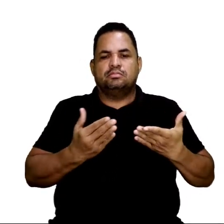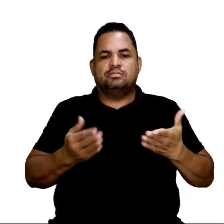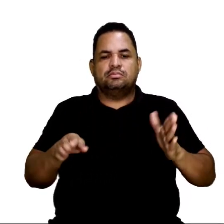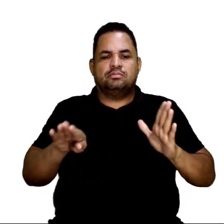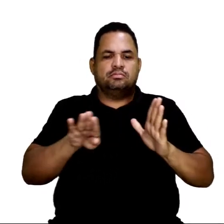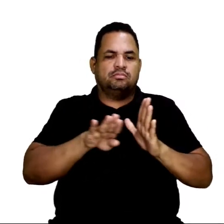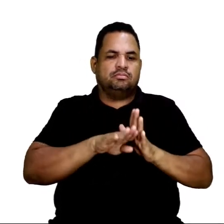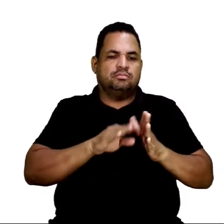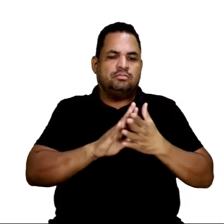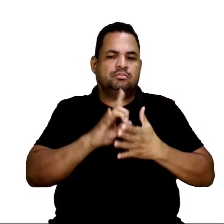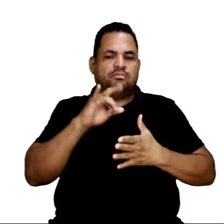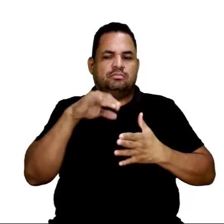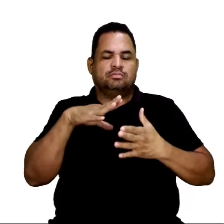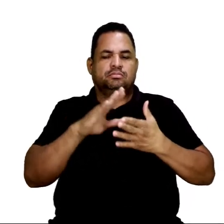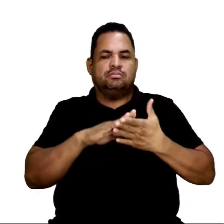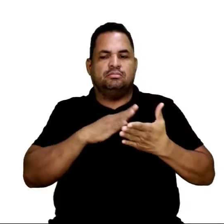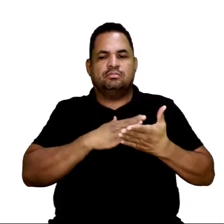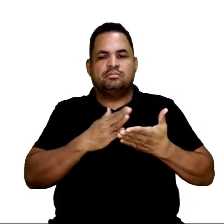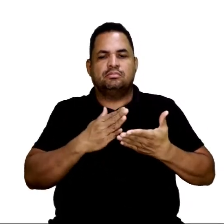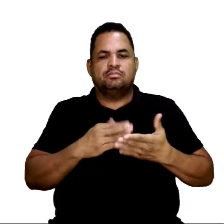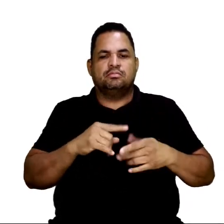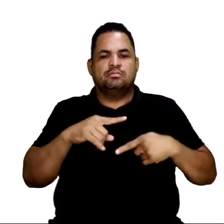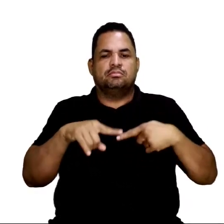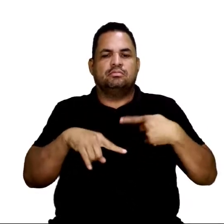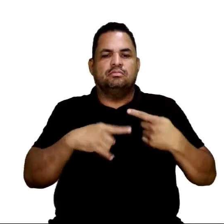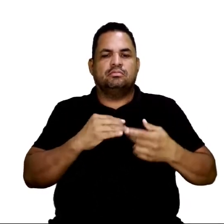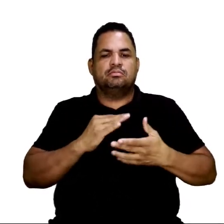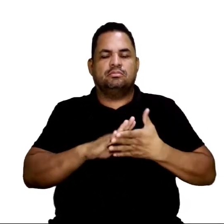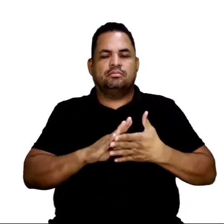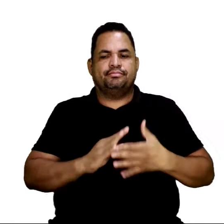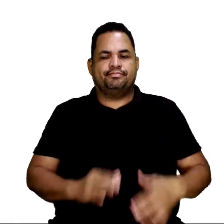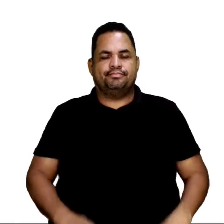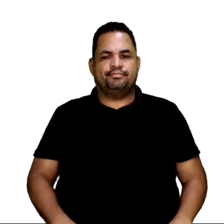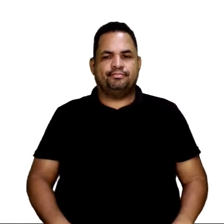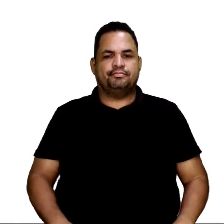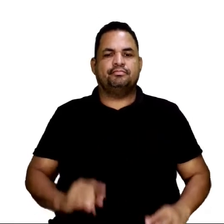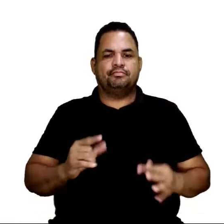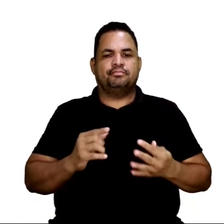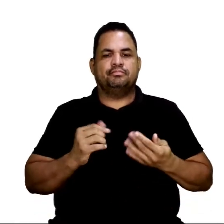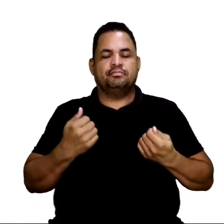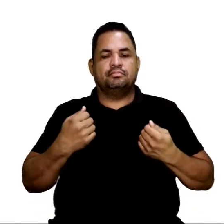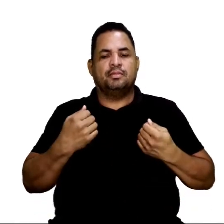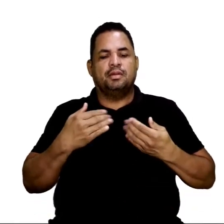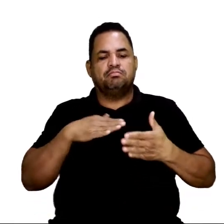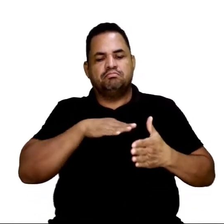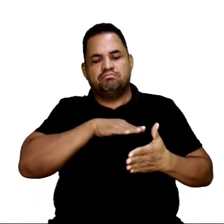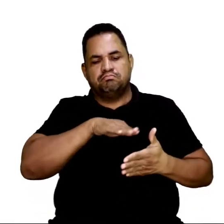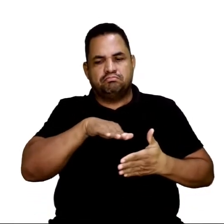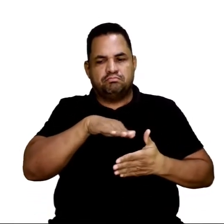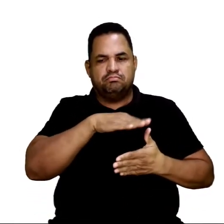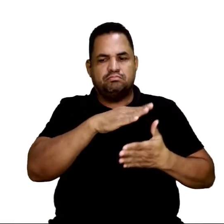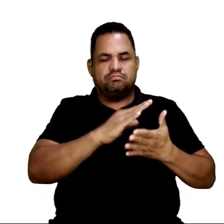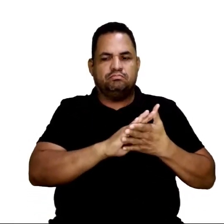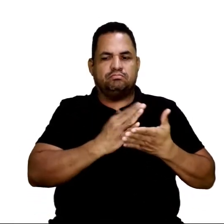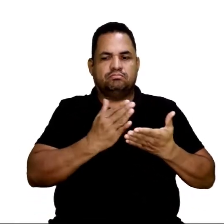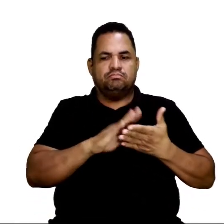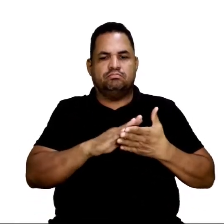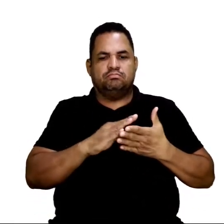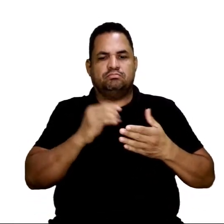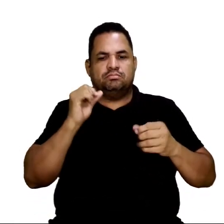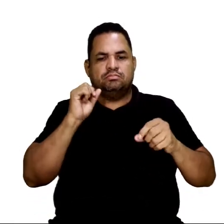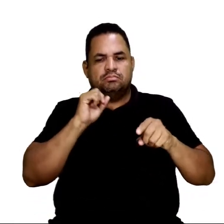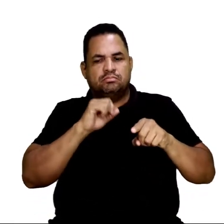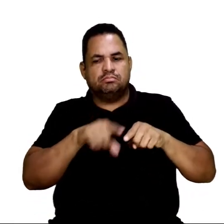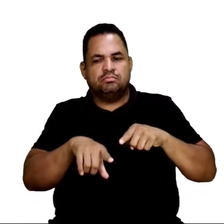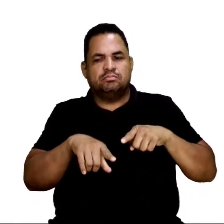nos epidídimos, passando dos epidídimos para os canais deferentes, percorrendo os ductos ejaculatórios, sendo